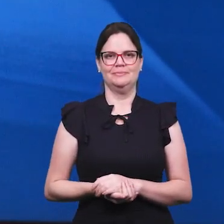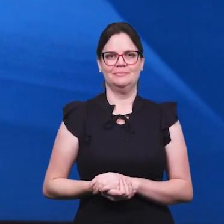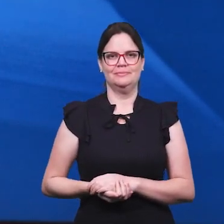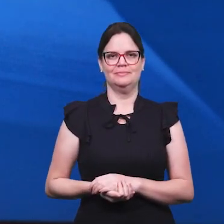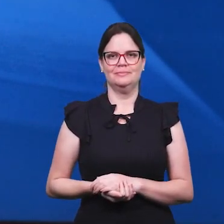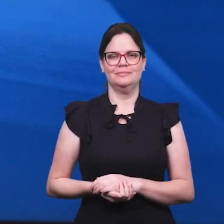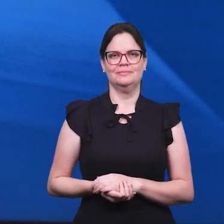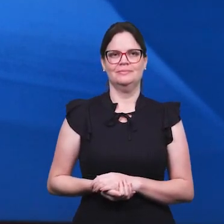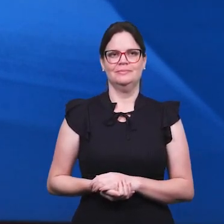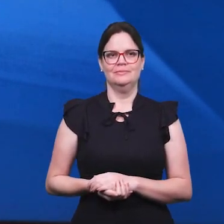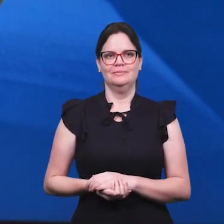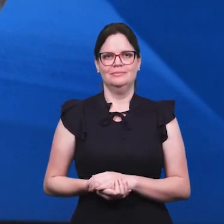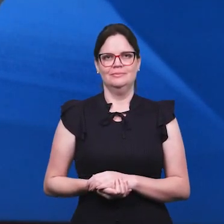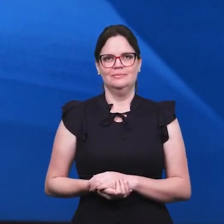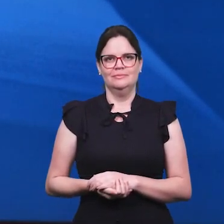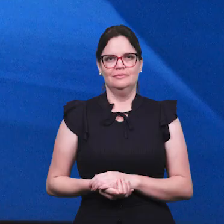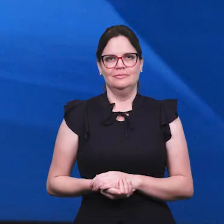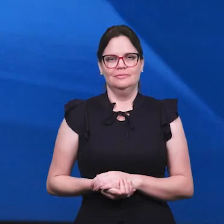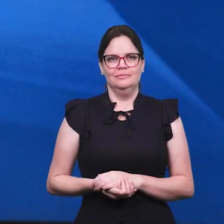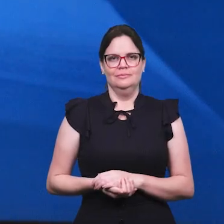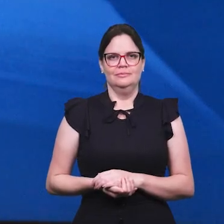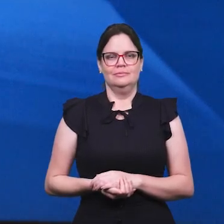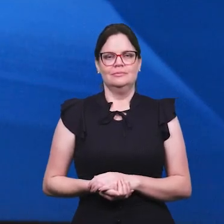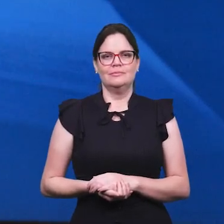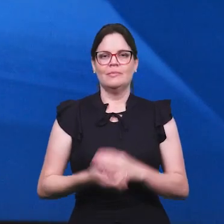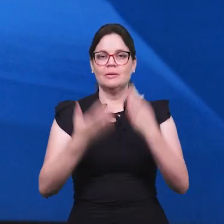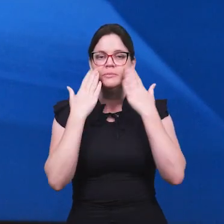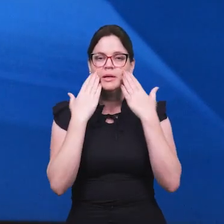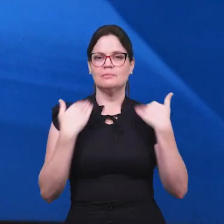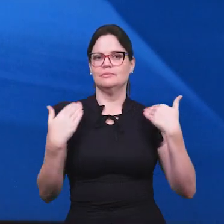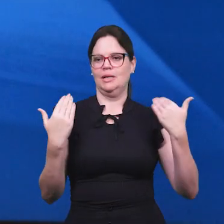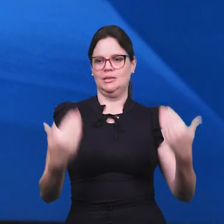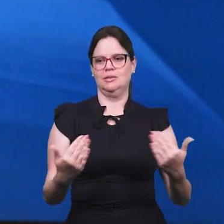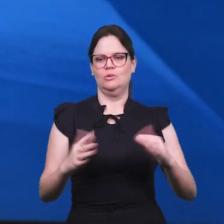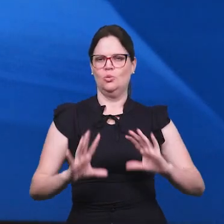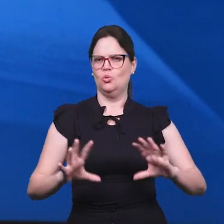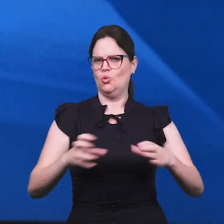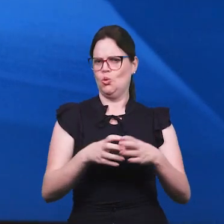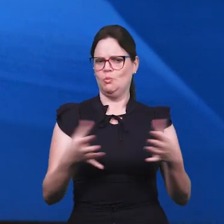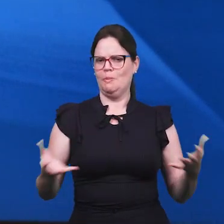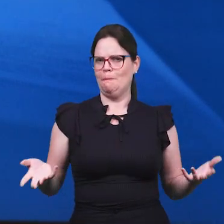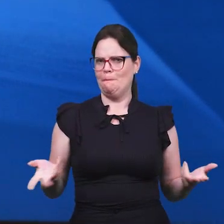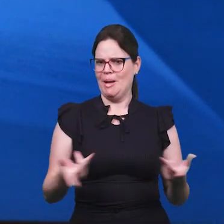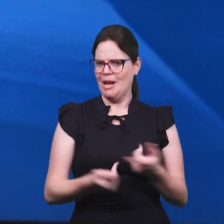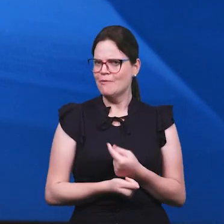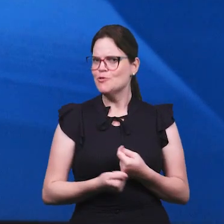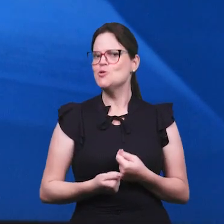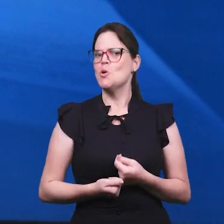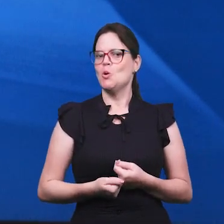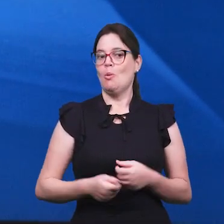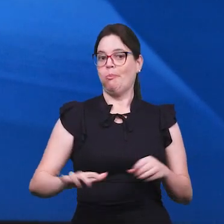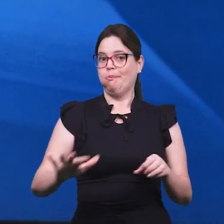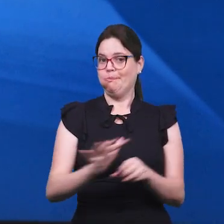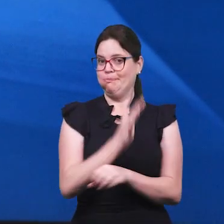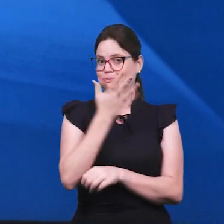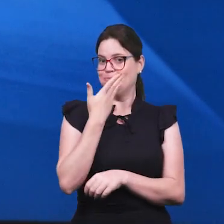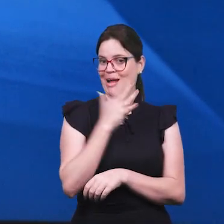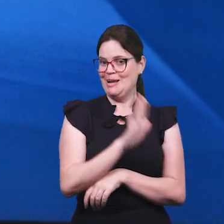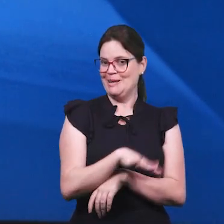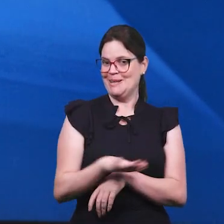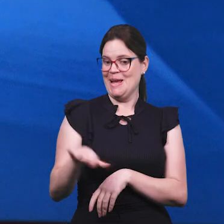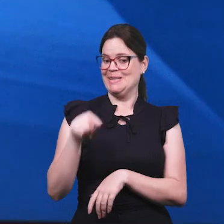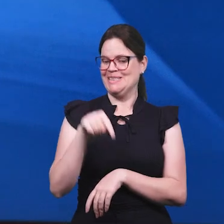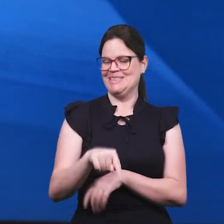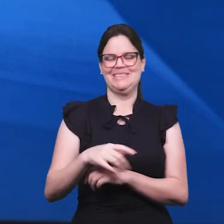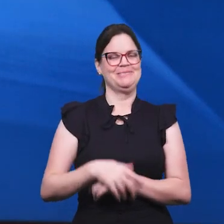resposta bem colocada aqui, né? Nós teremos daqui a pouco a presença delas aqui para apresentar aqui um grupo maravilhoso